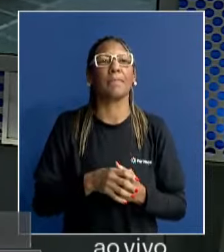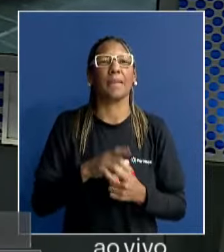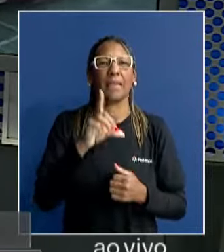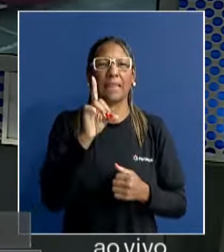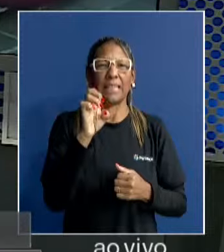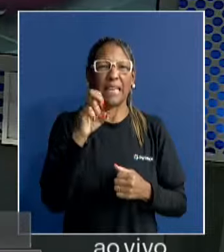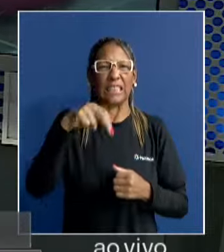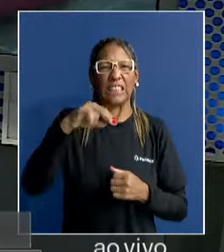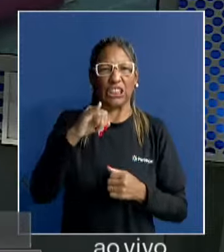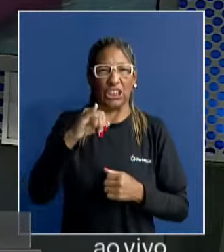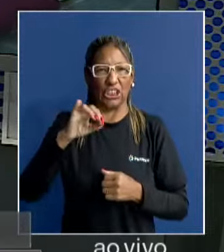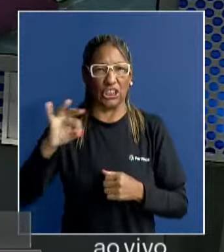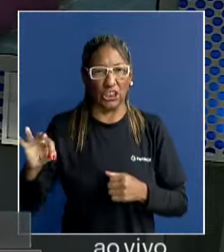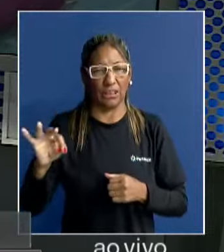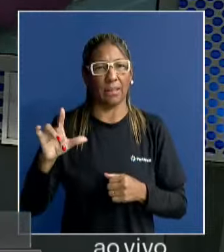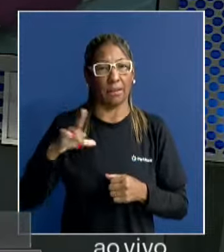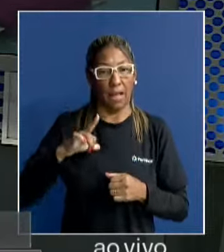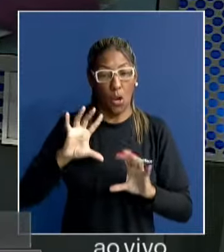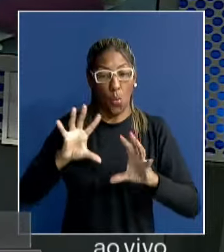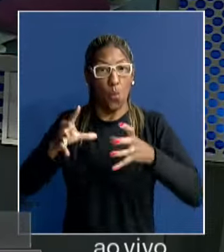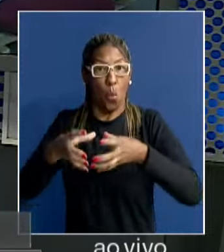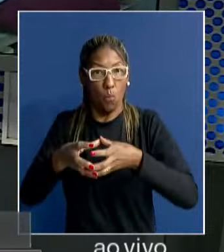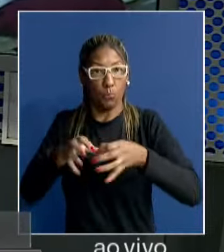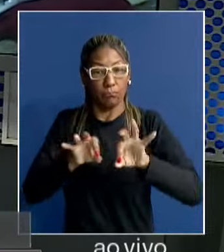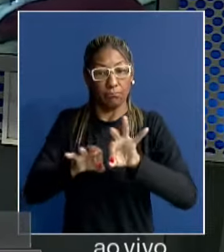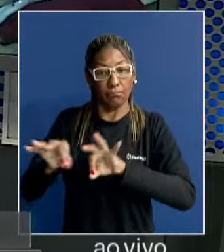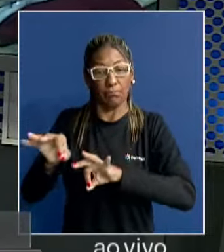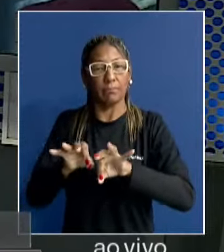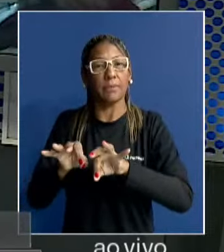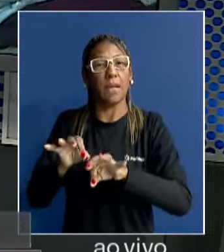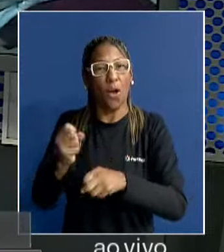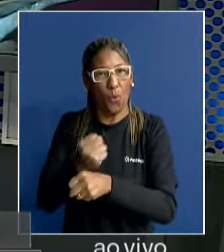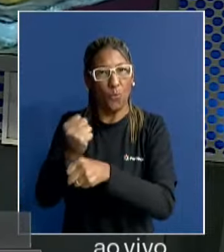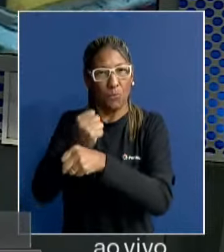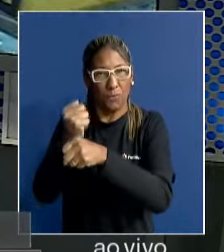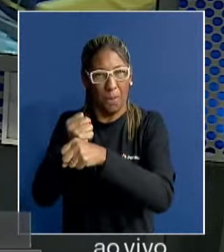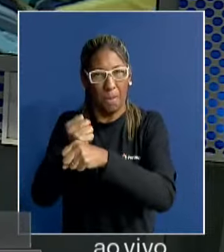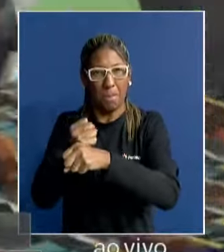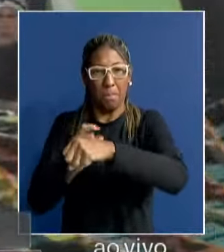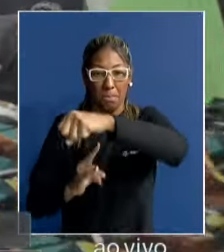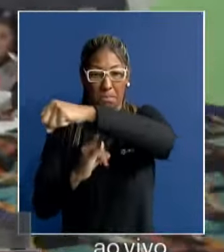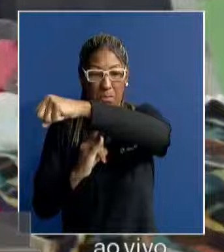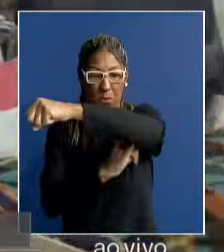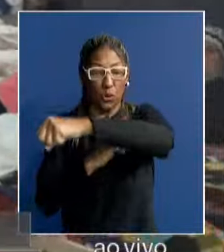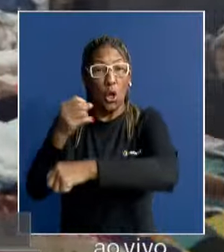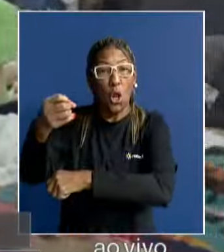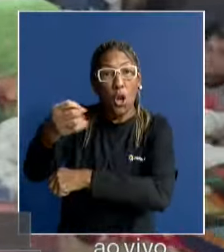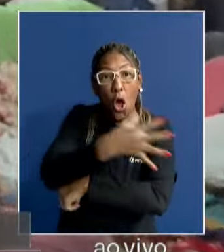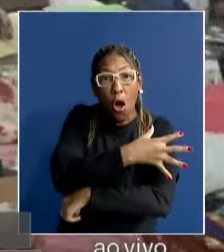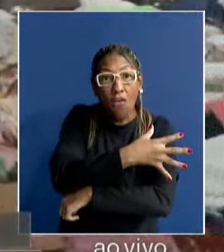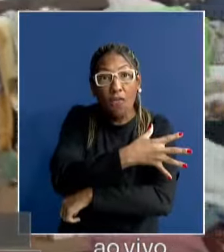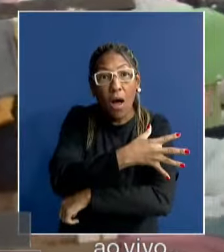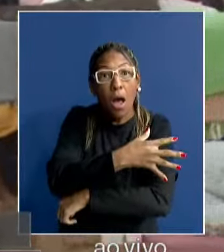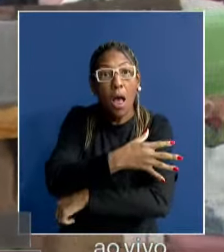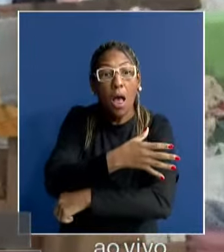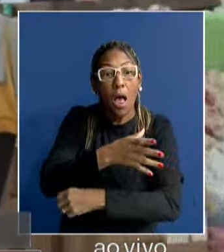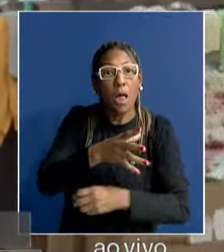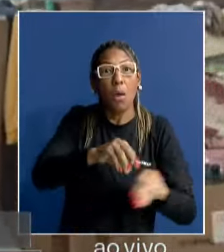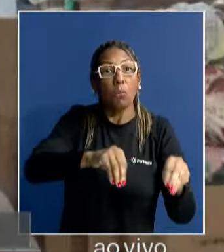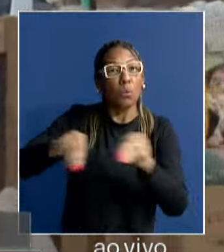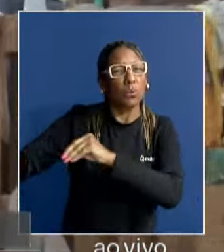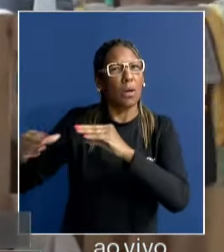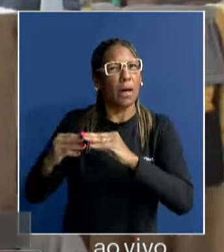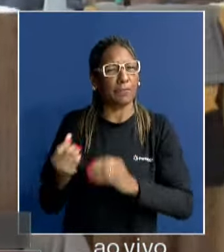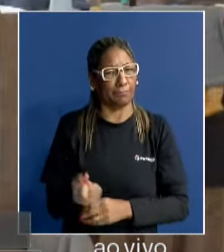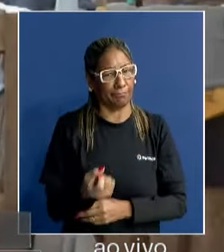verdade. Aquele pessoal que fica junto à alça de acesso inacabada da nova ponte do Guaíba já era para ter sido retirado de lá há muito tempo.